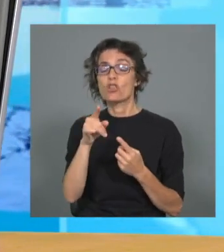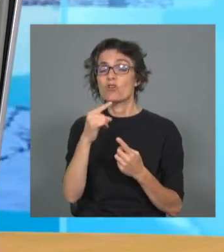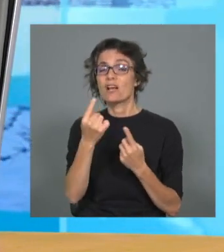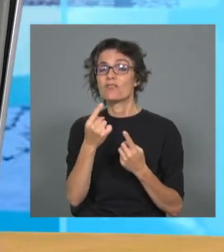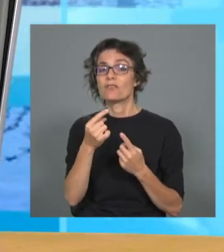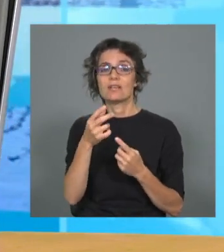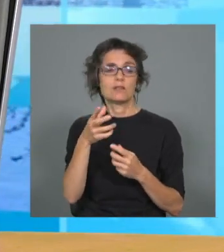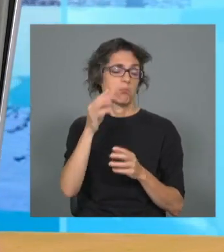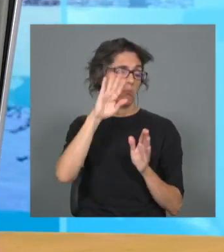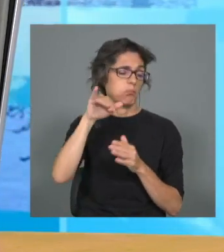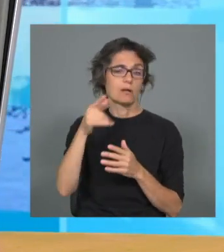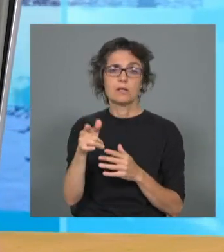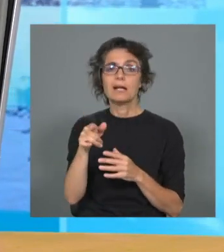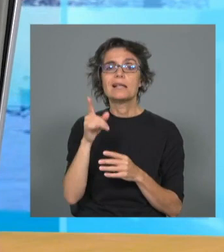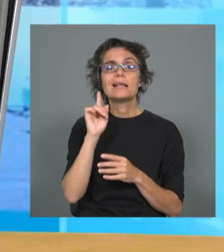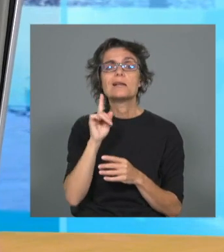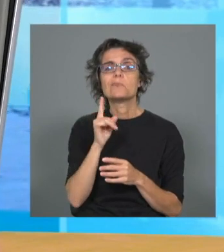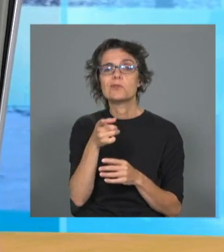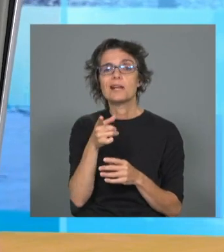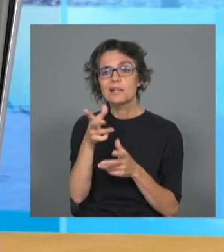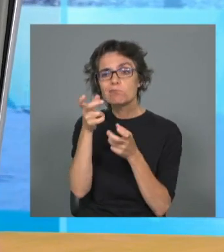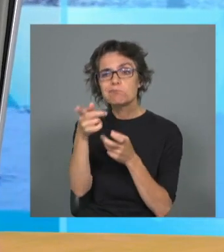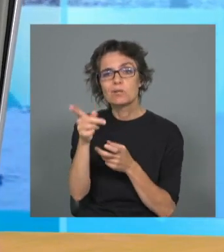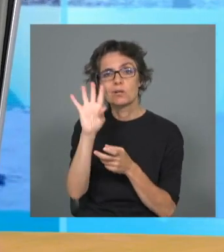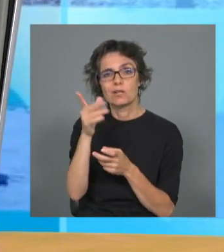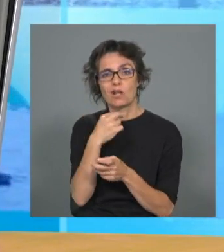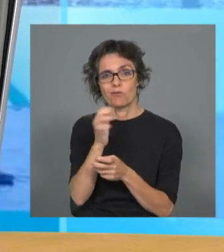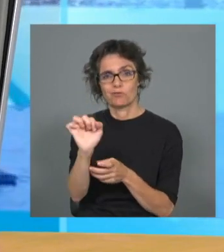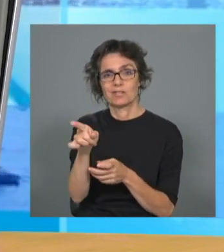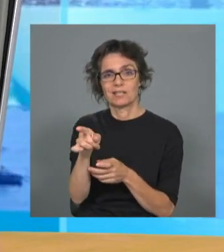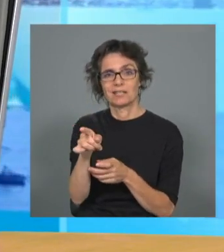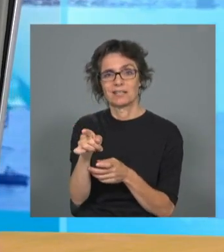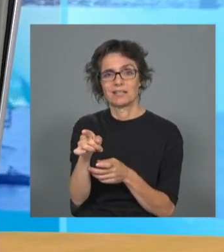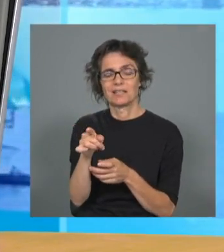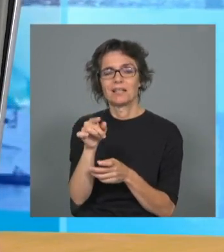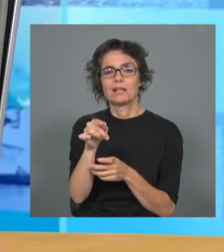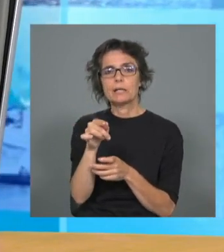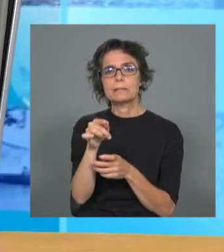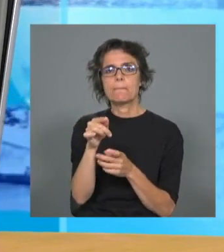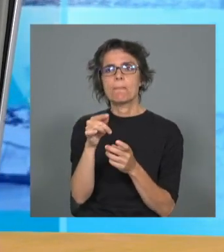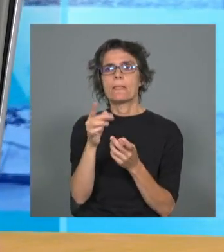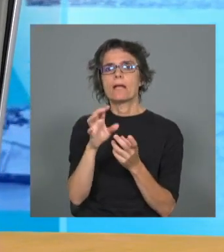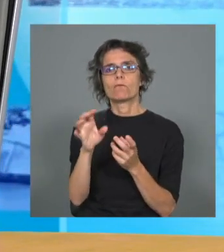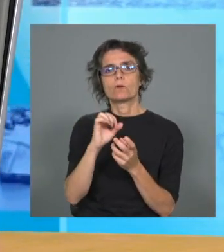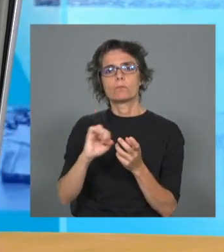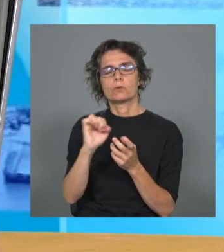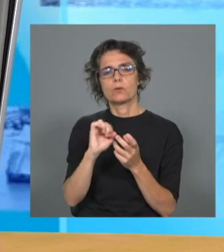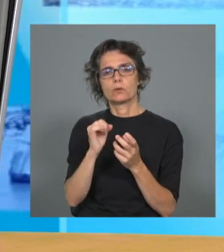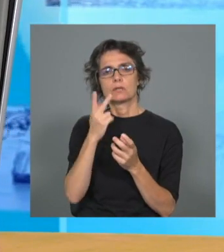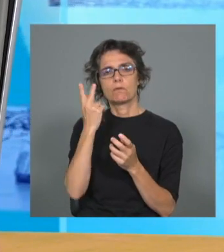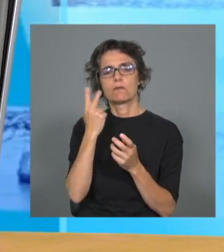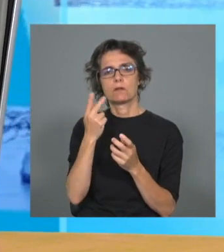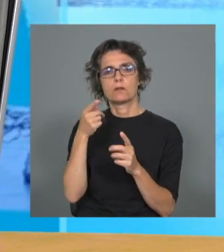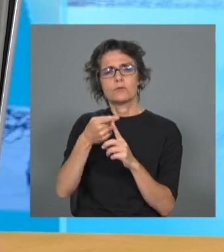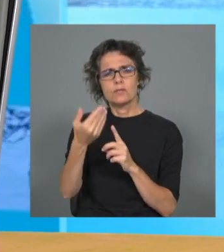para falarmos deste paradigma da existência e da vida com sentido e com propósito.